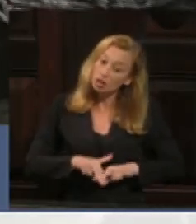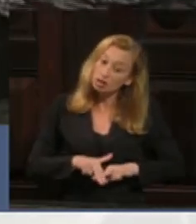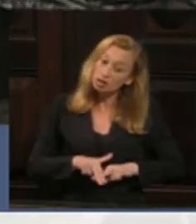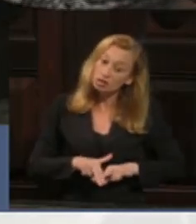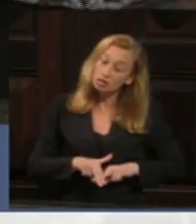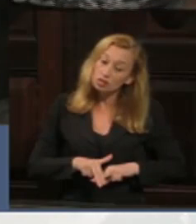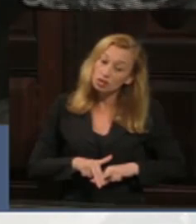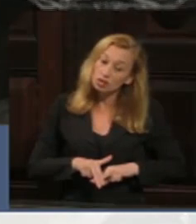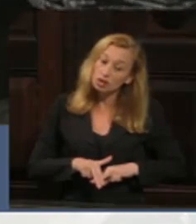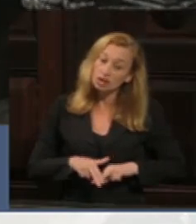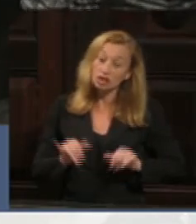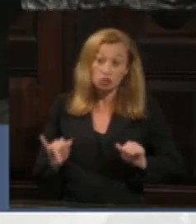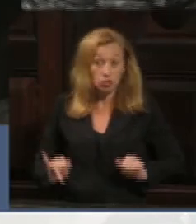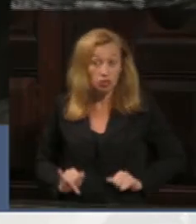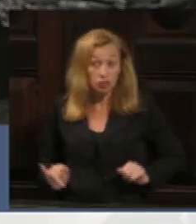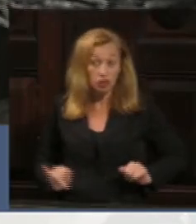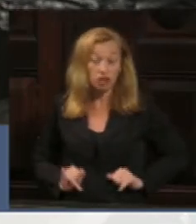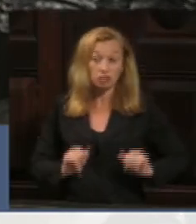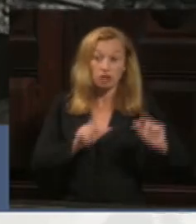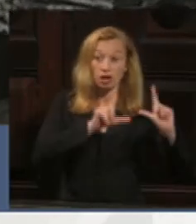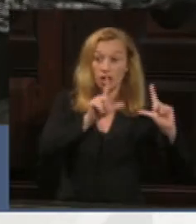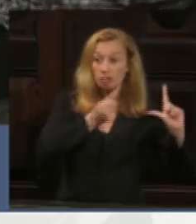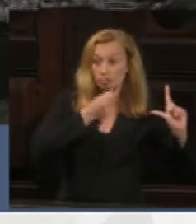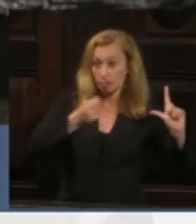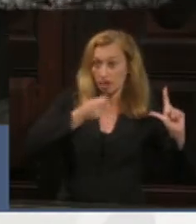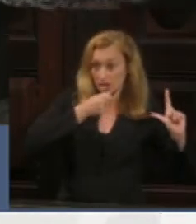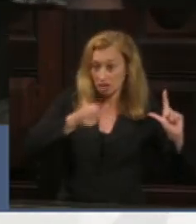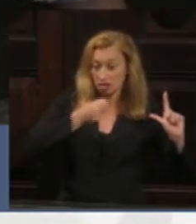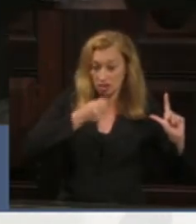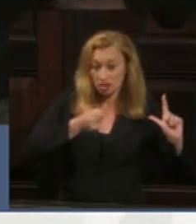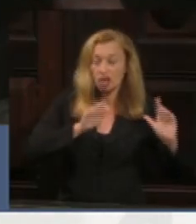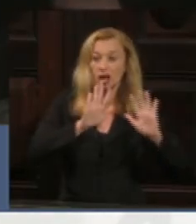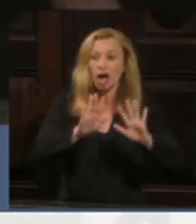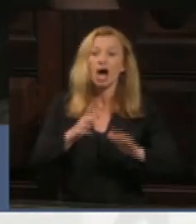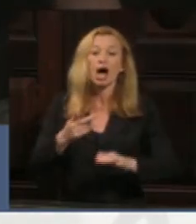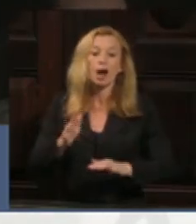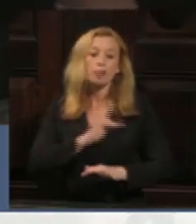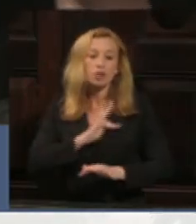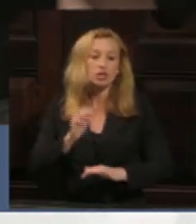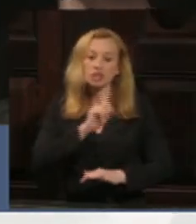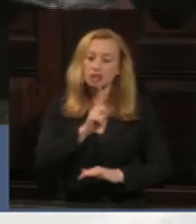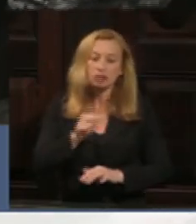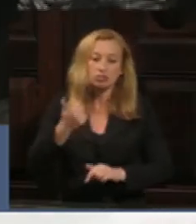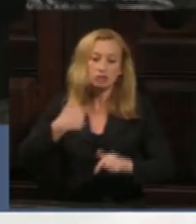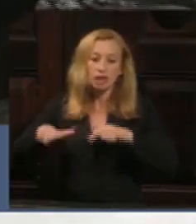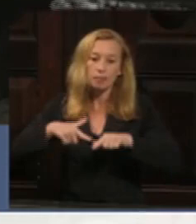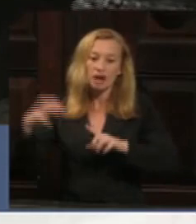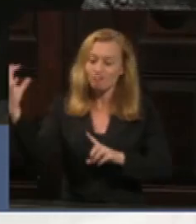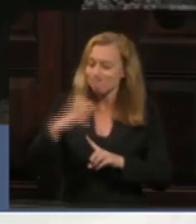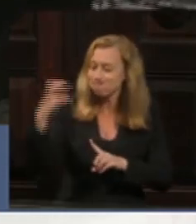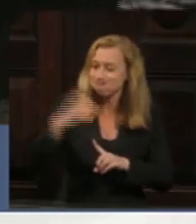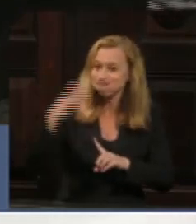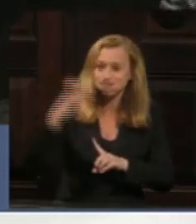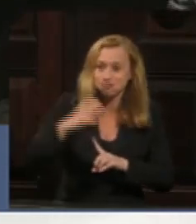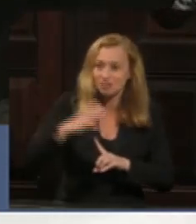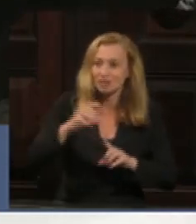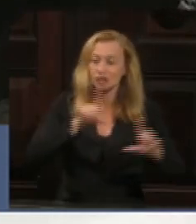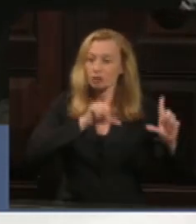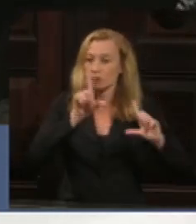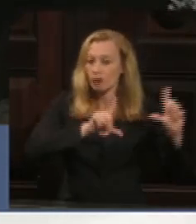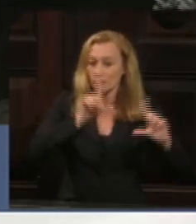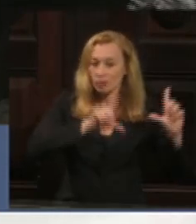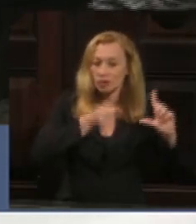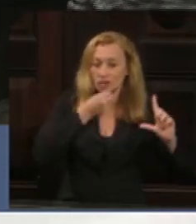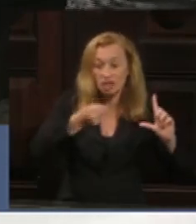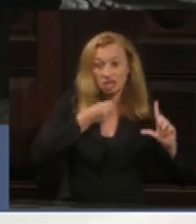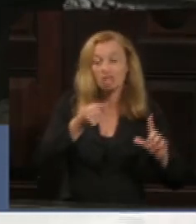só falam de Ministério Público. A Polícia Civil não trabalha com pressão da imprensa. Infelizmente,